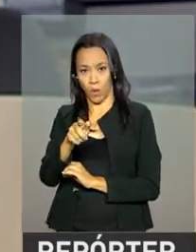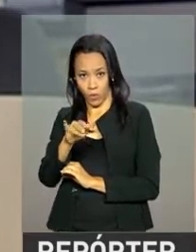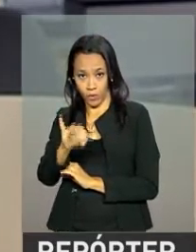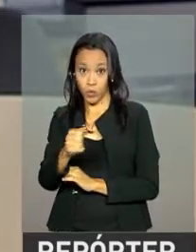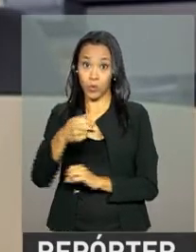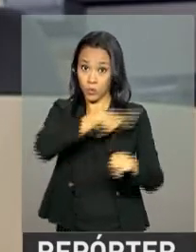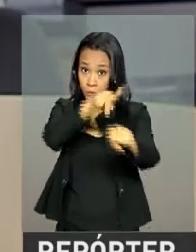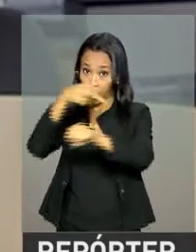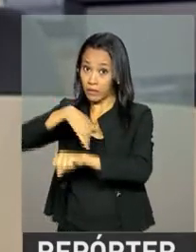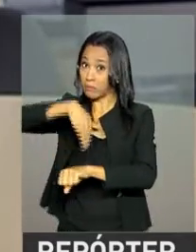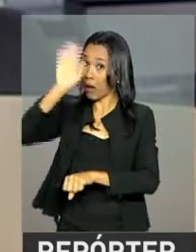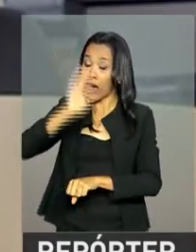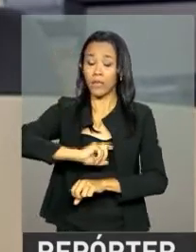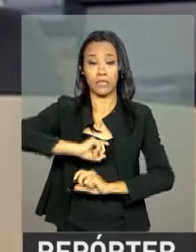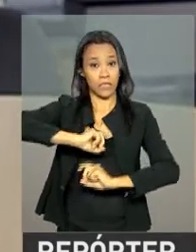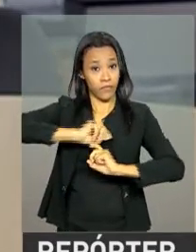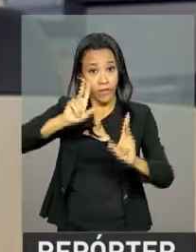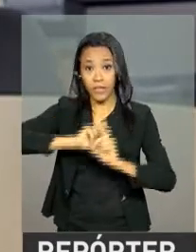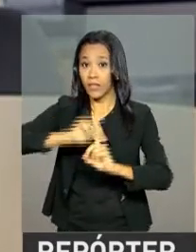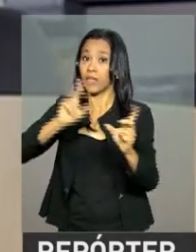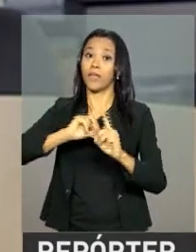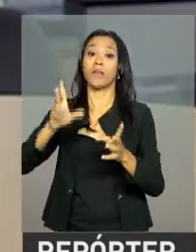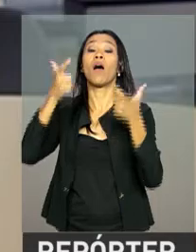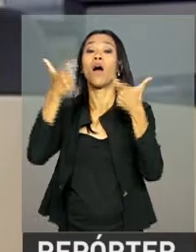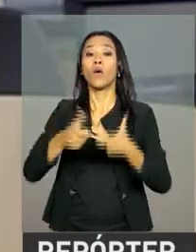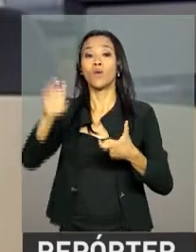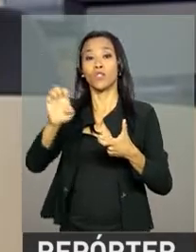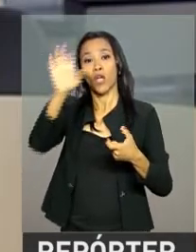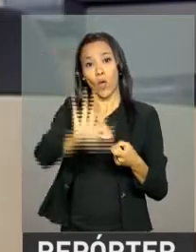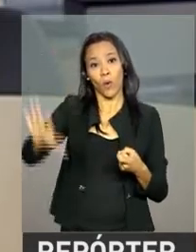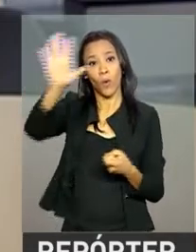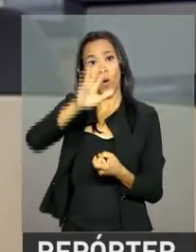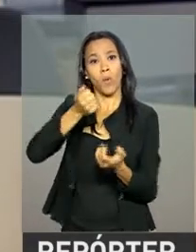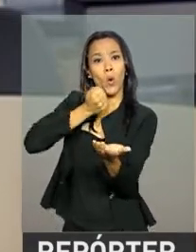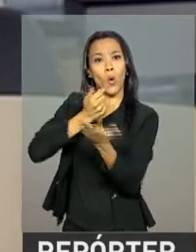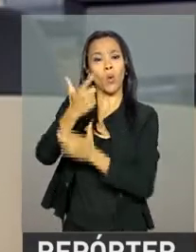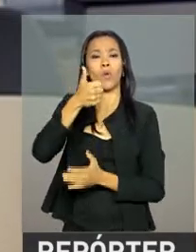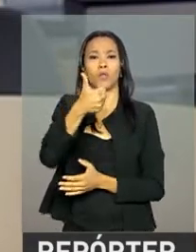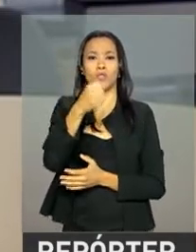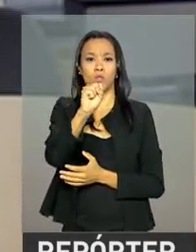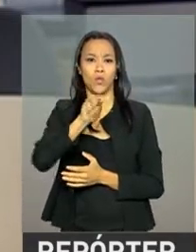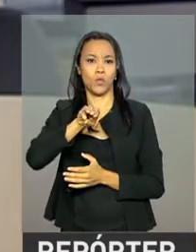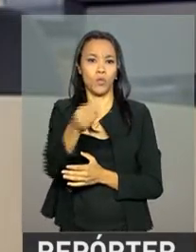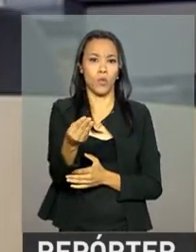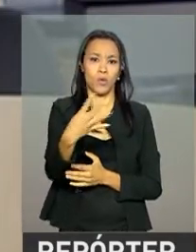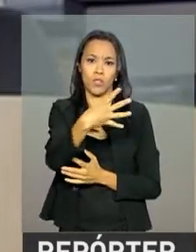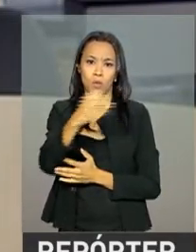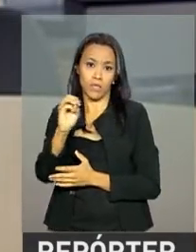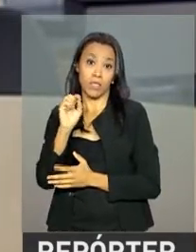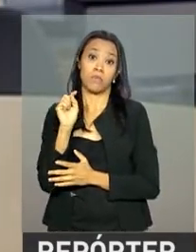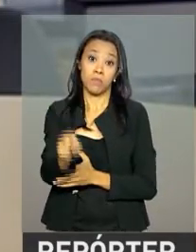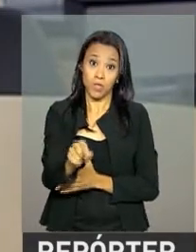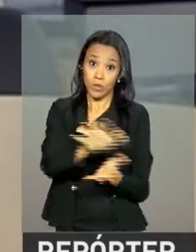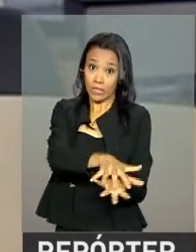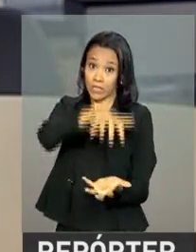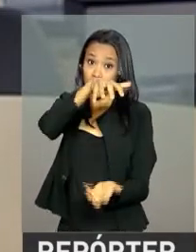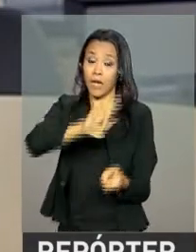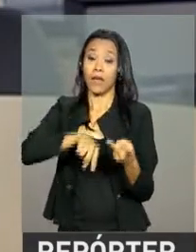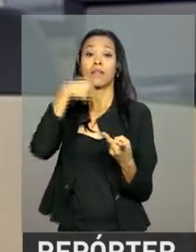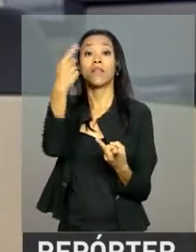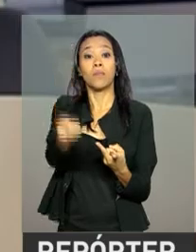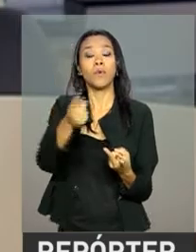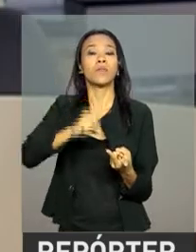café brasileiro no ano passado ficam na europa que comprou 18 milhões e 400 mil sacas américa do norte